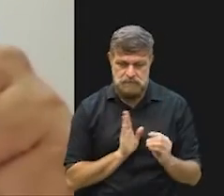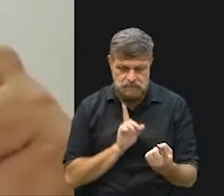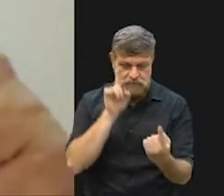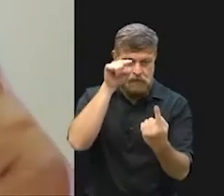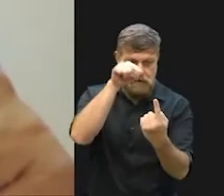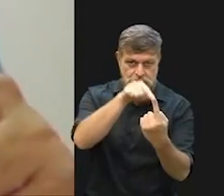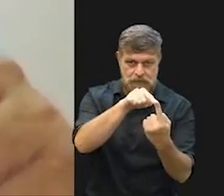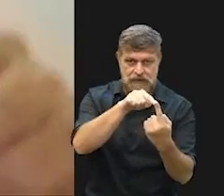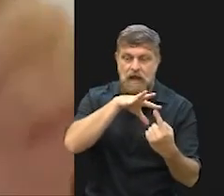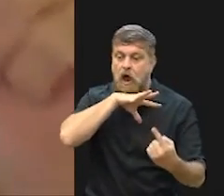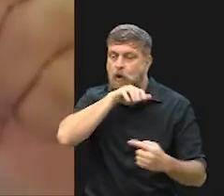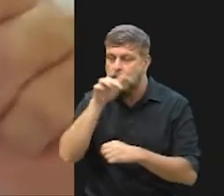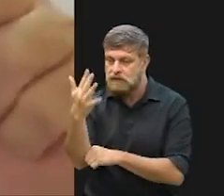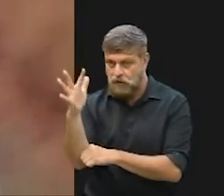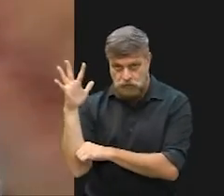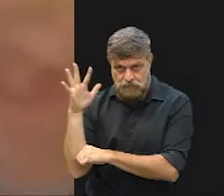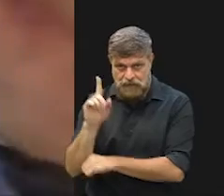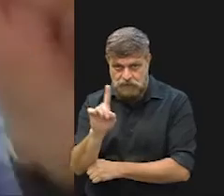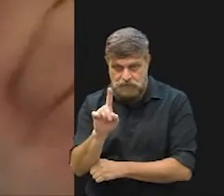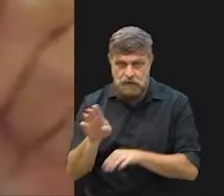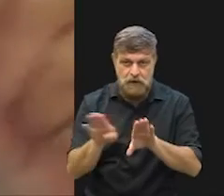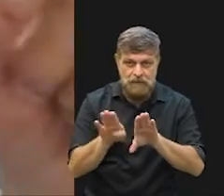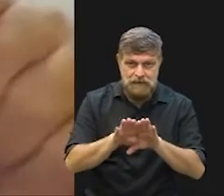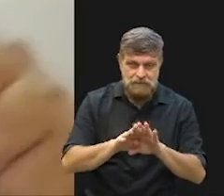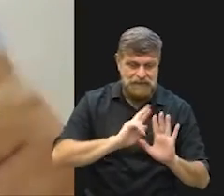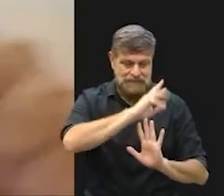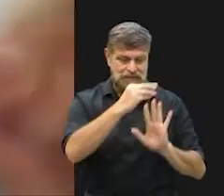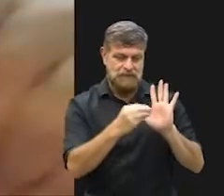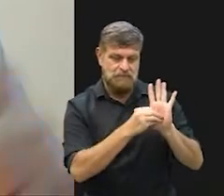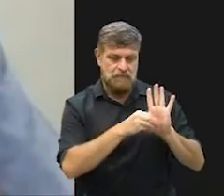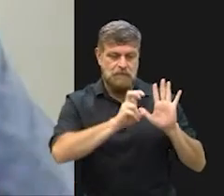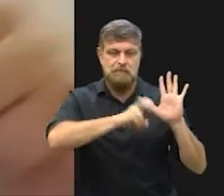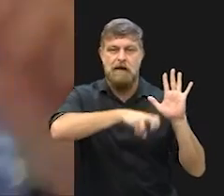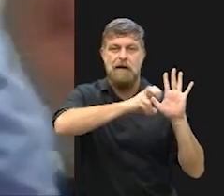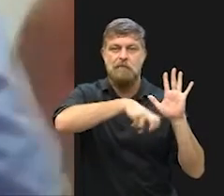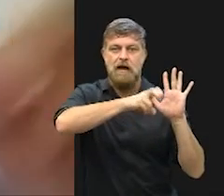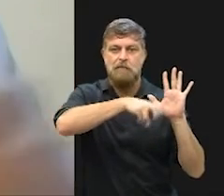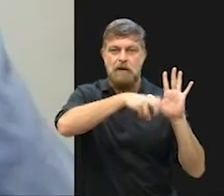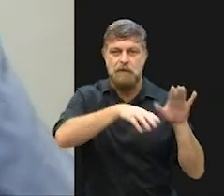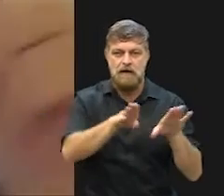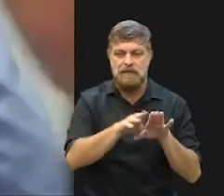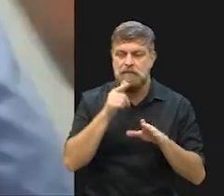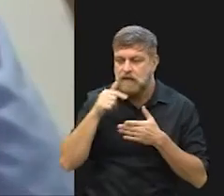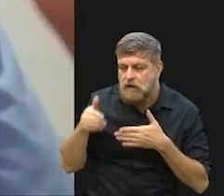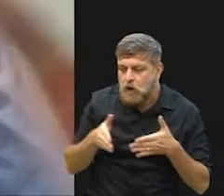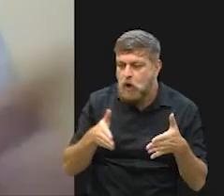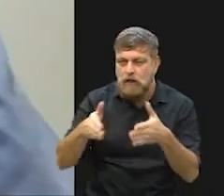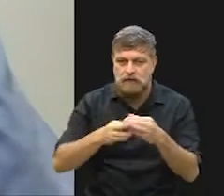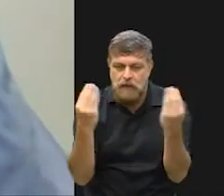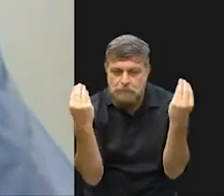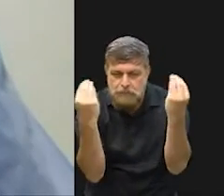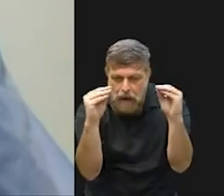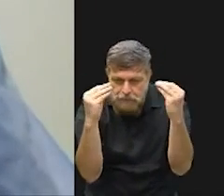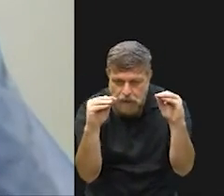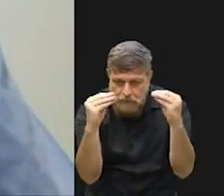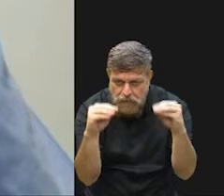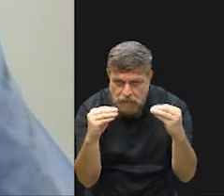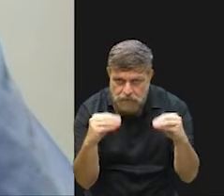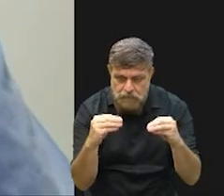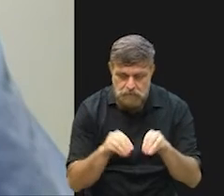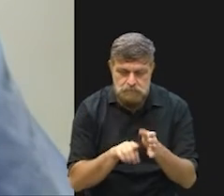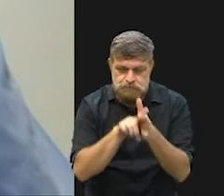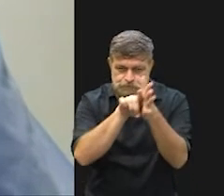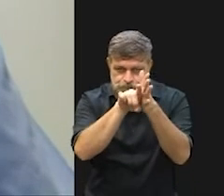não só o animal no mapa, mas o animal nos biomas, na hidrografia, em todos esses aspectos.